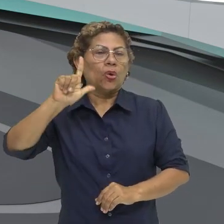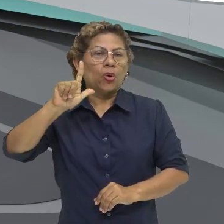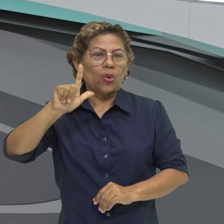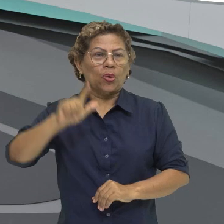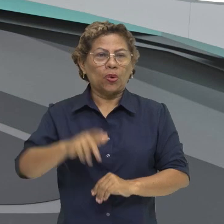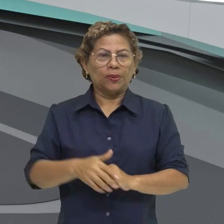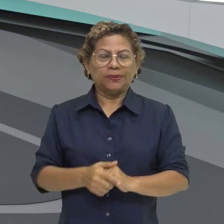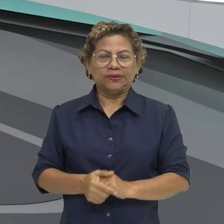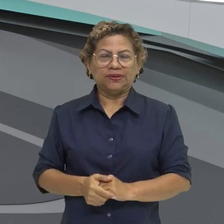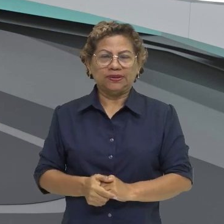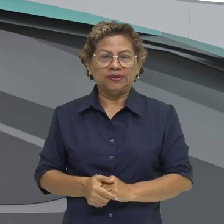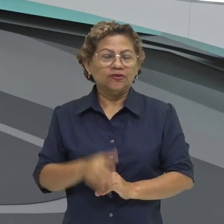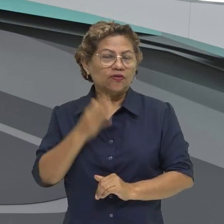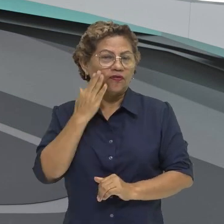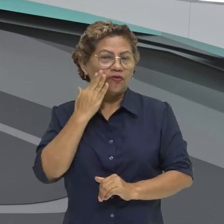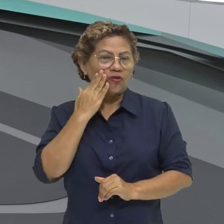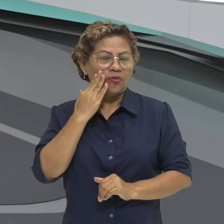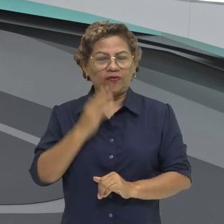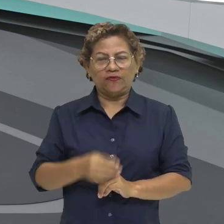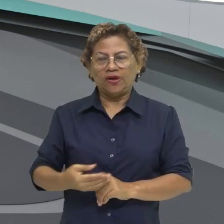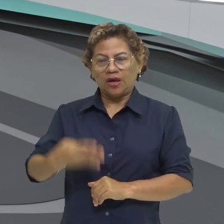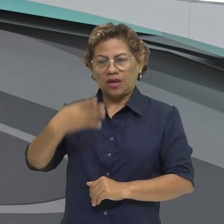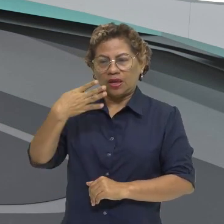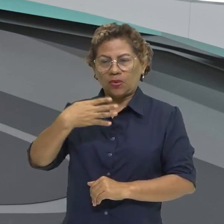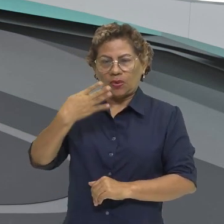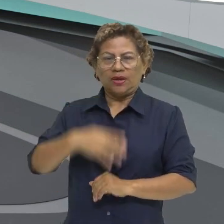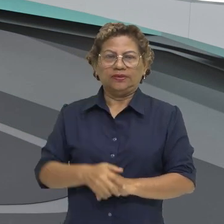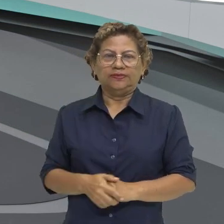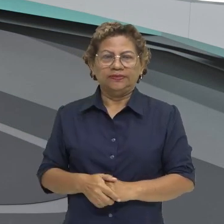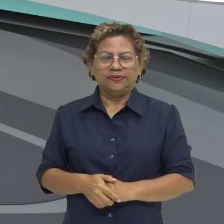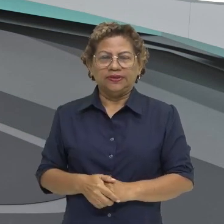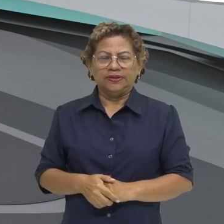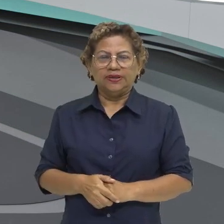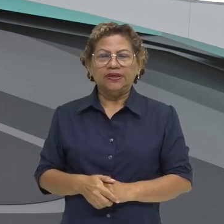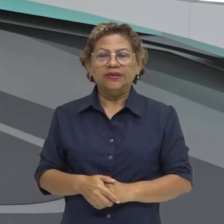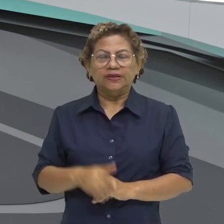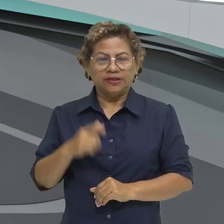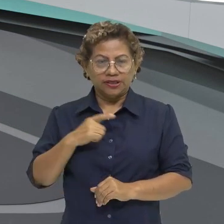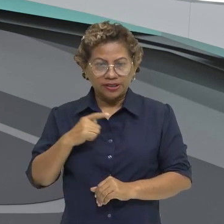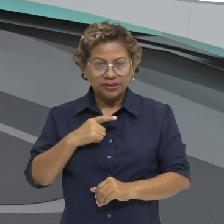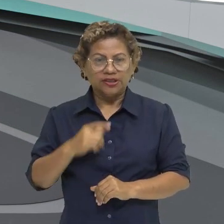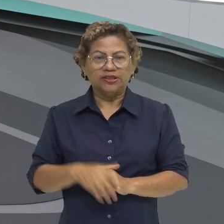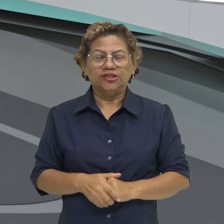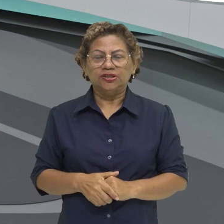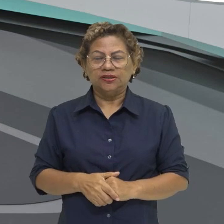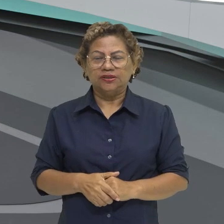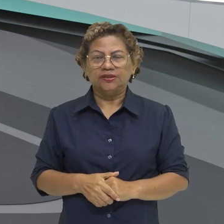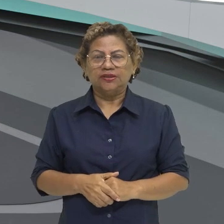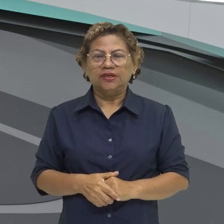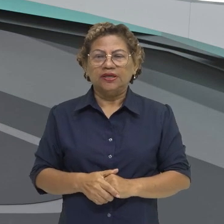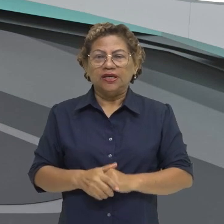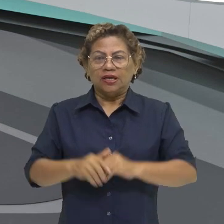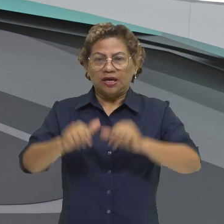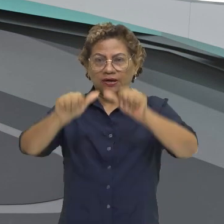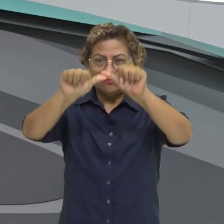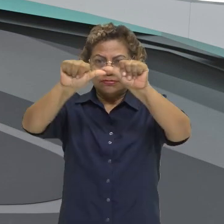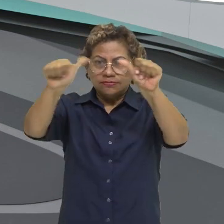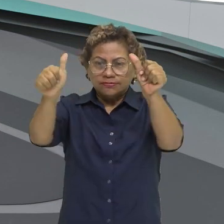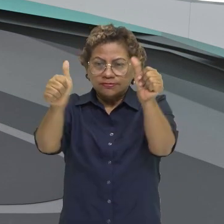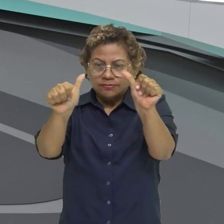manifestações artísticas. Nós temos a escultura, né? Que tem como elementos constitutivos as formas,